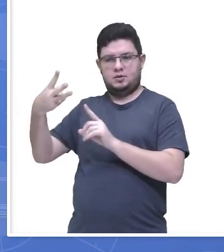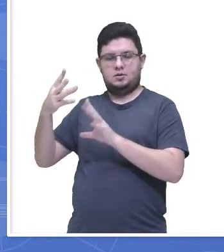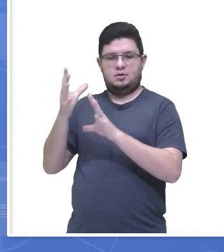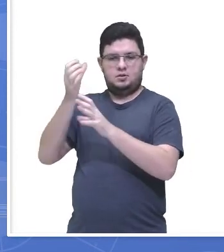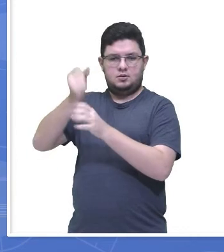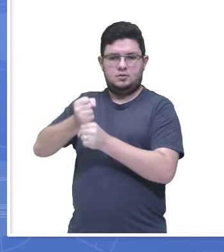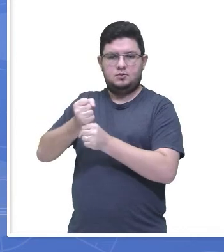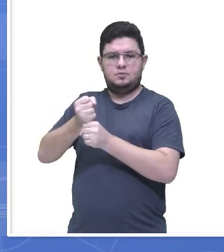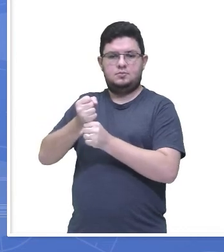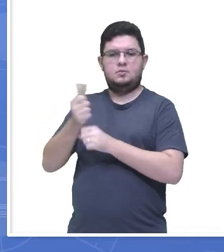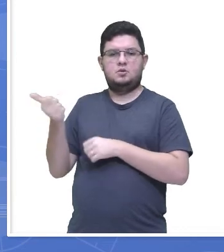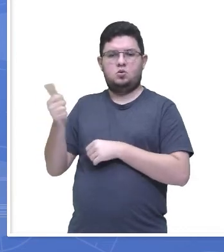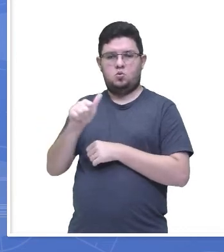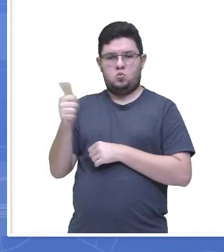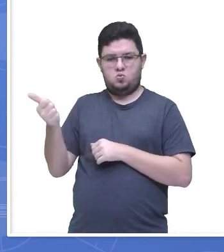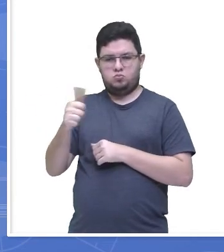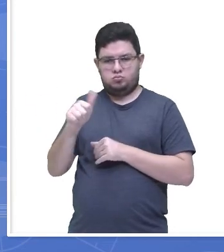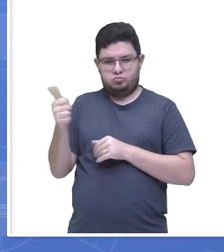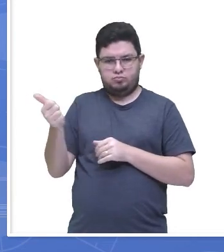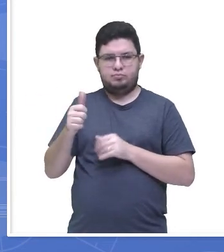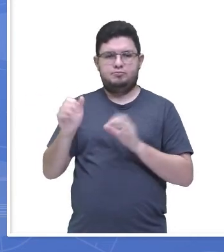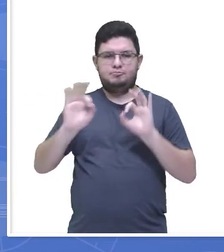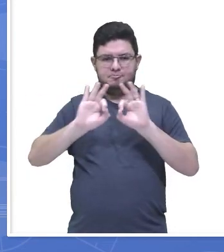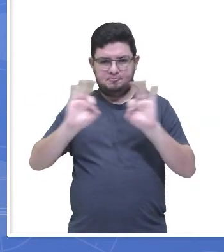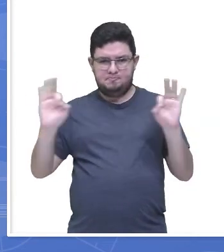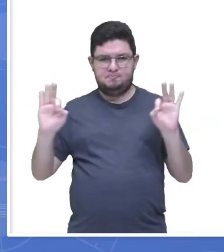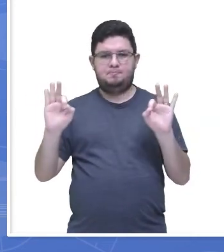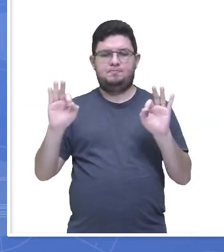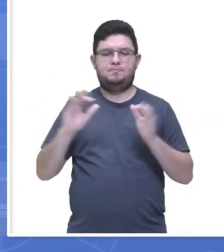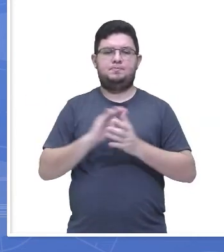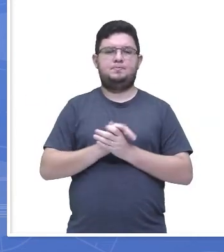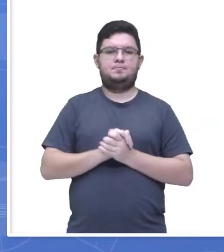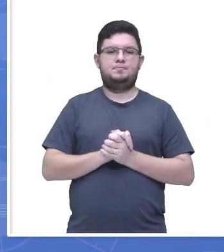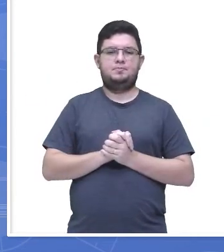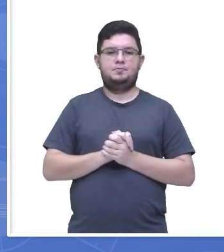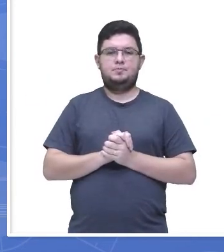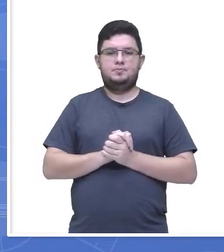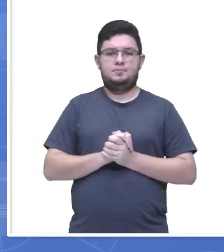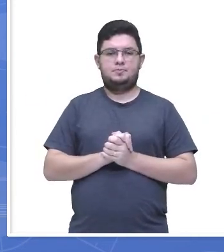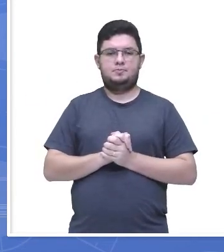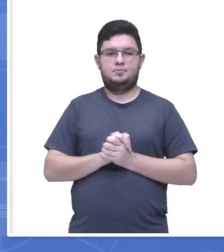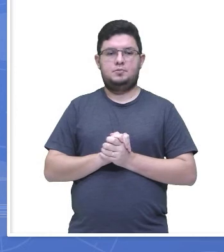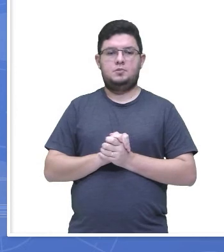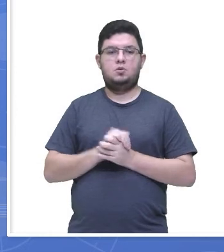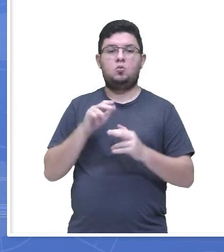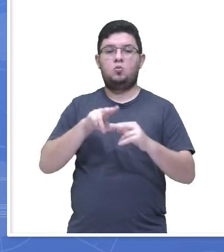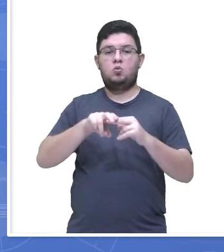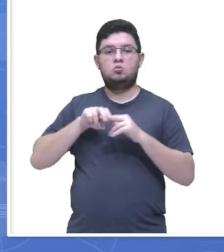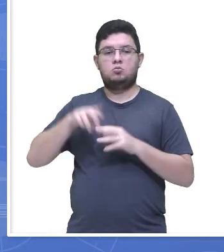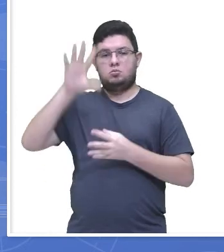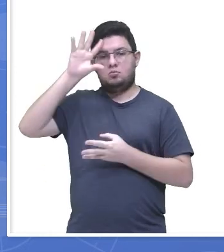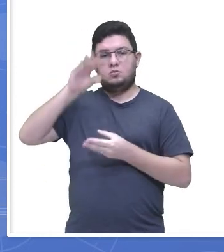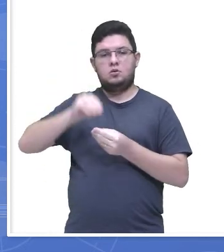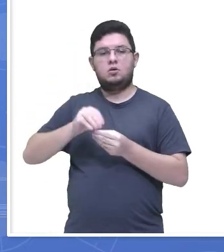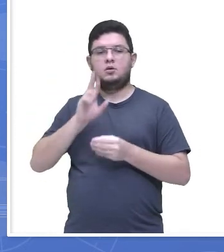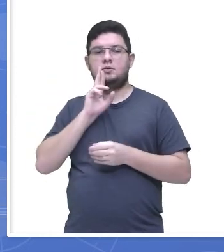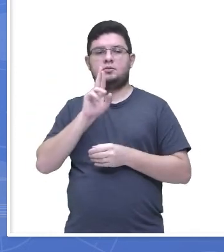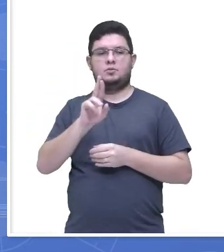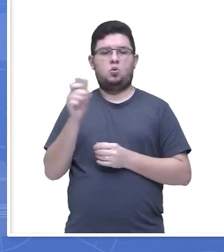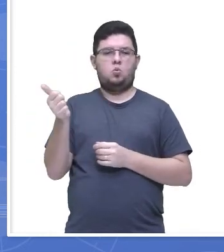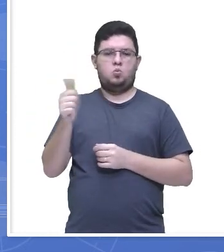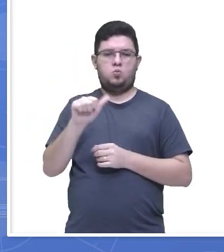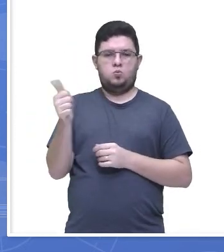calorias por grama grau Celsius. A nossa resposta é a letra B. Então, tá aí, pessoal, a nossa solução da